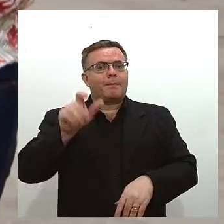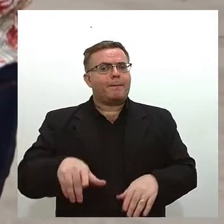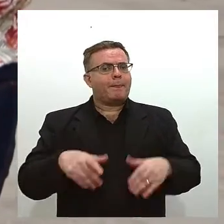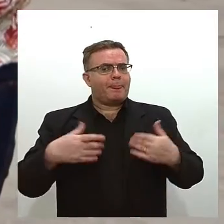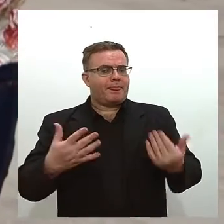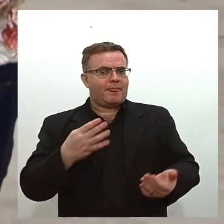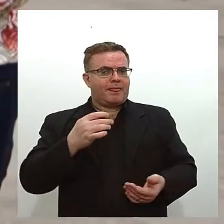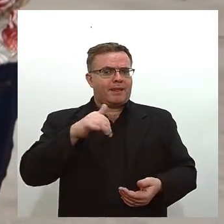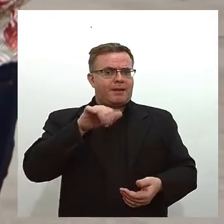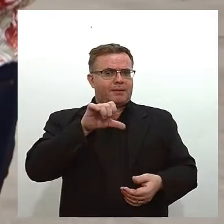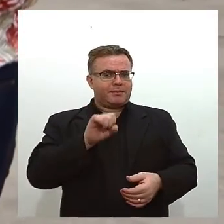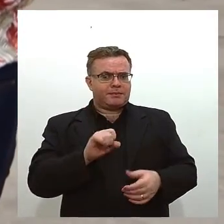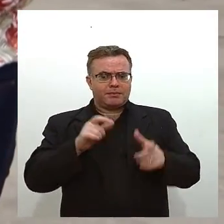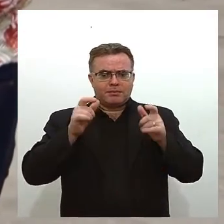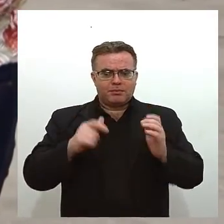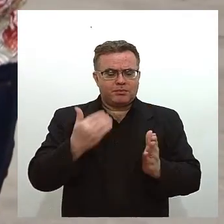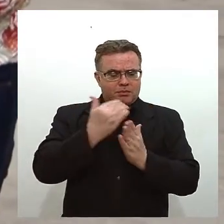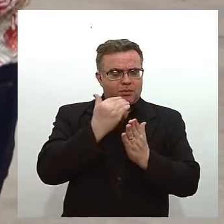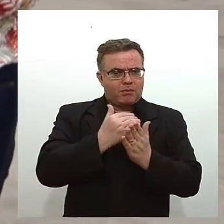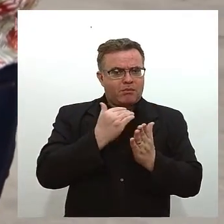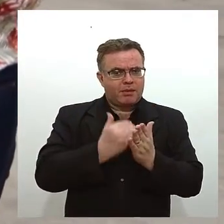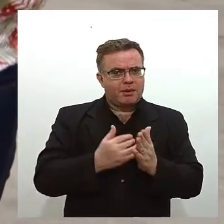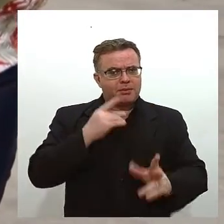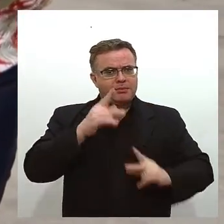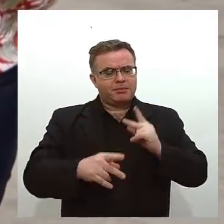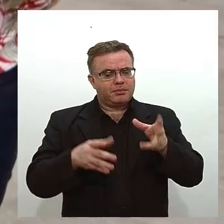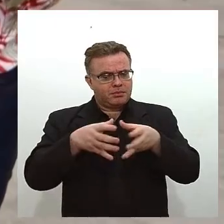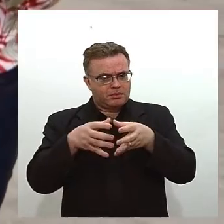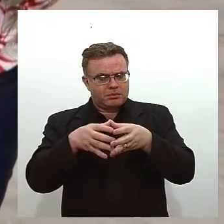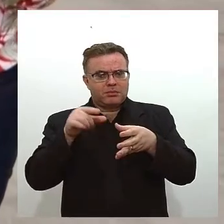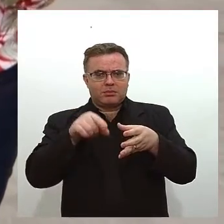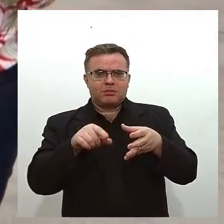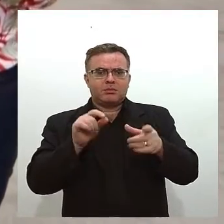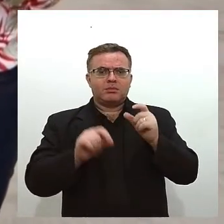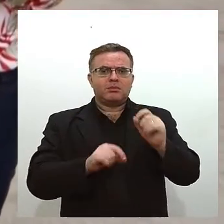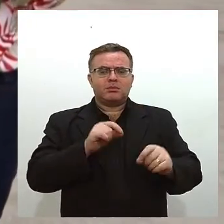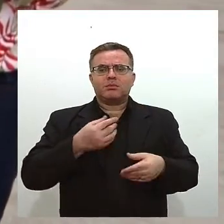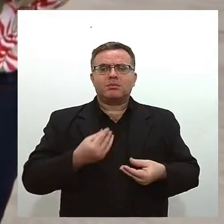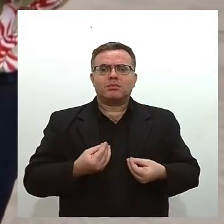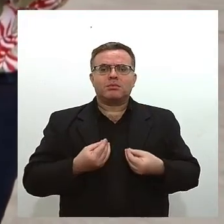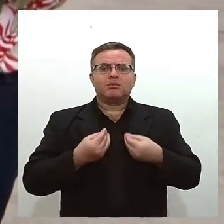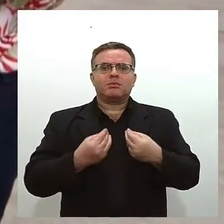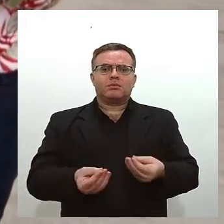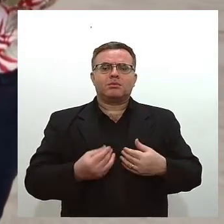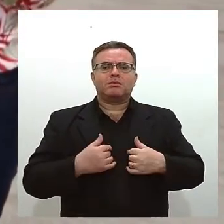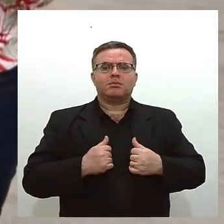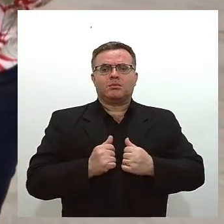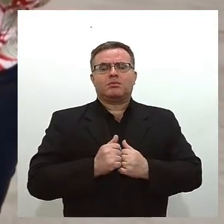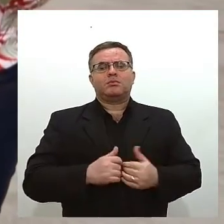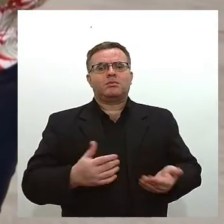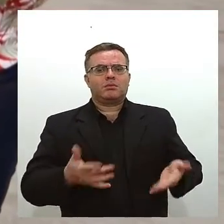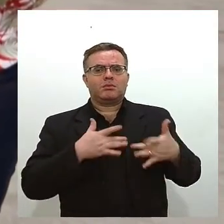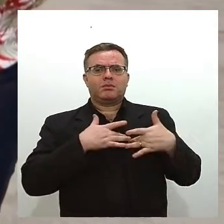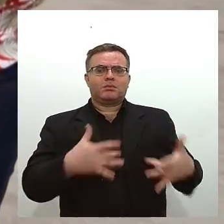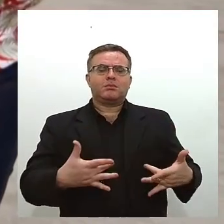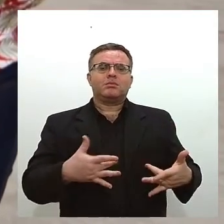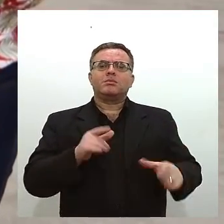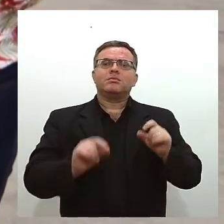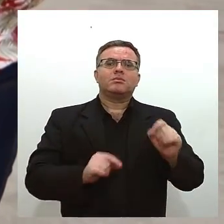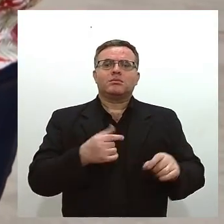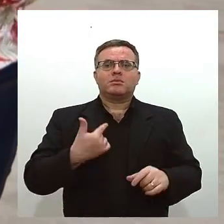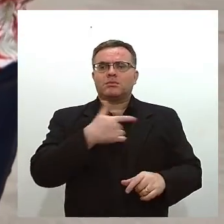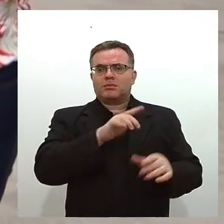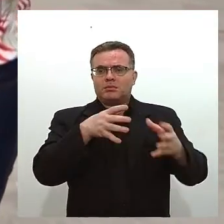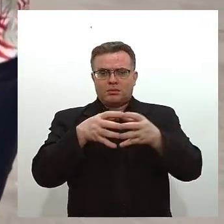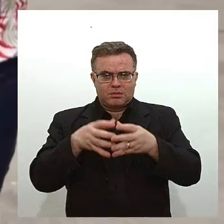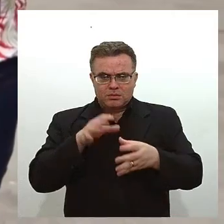para uma parte da população, né, para alguns grupos, e essas doações da campanha da vacinação solidária vão para outro